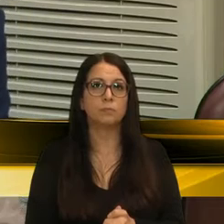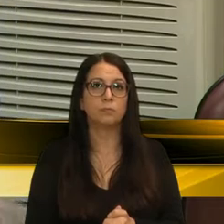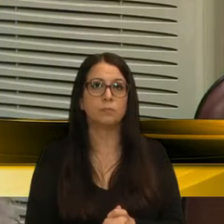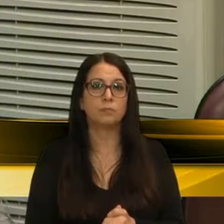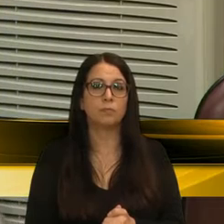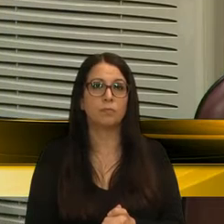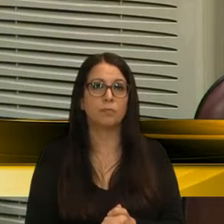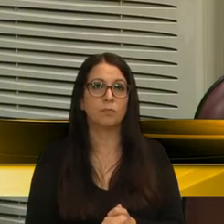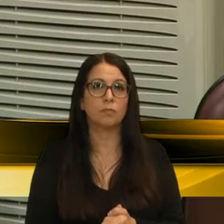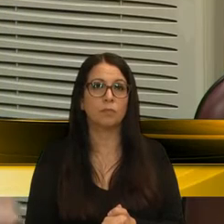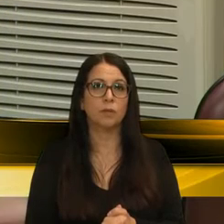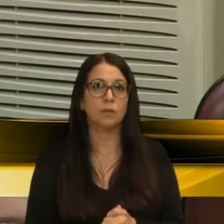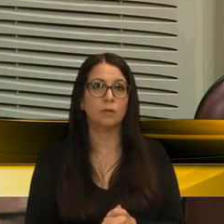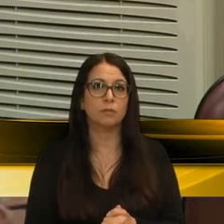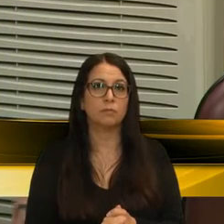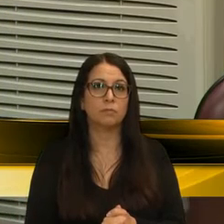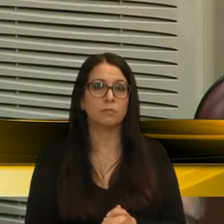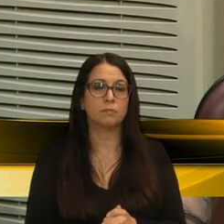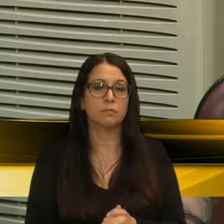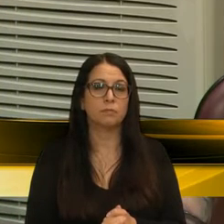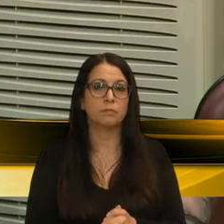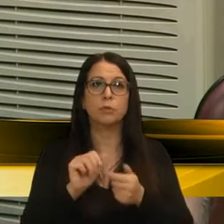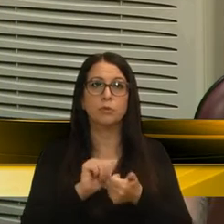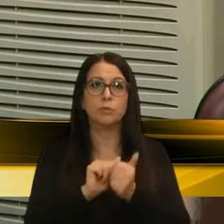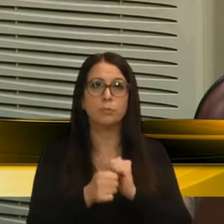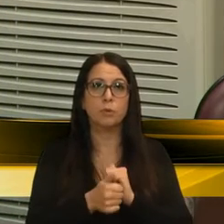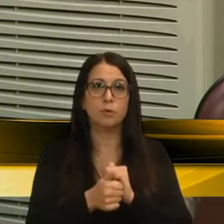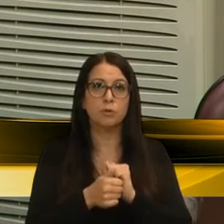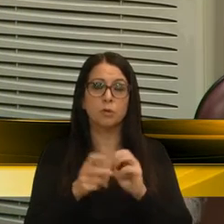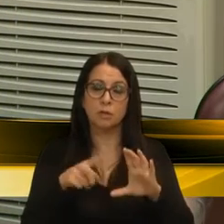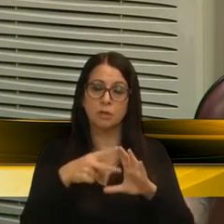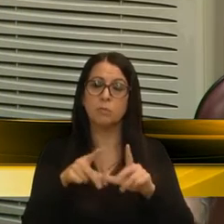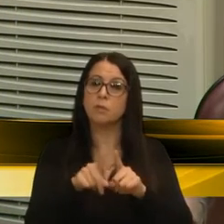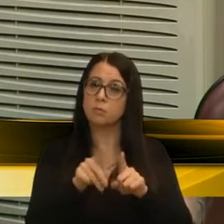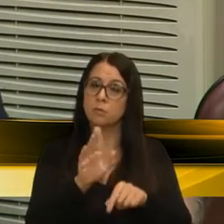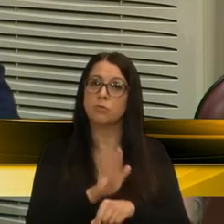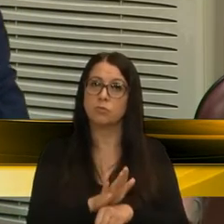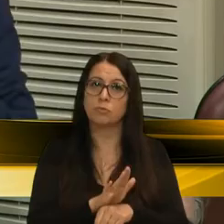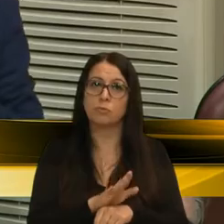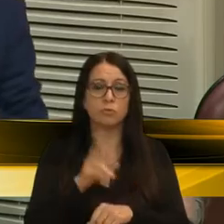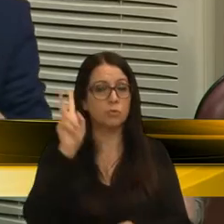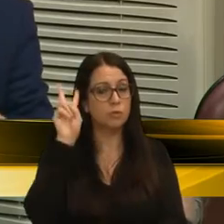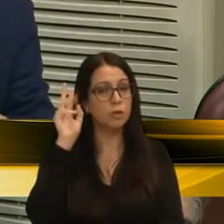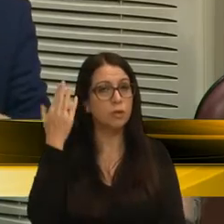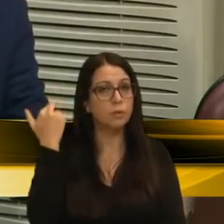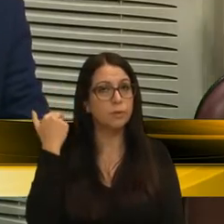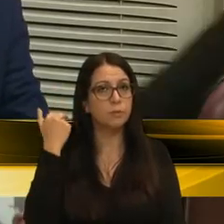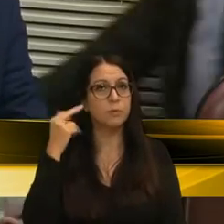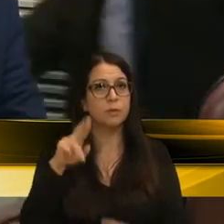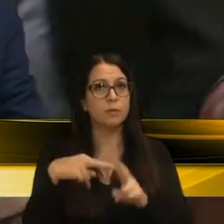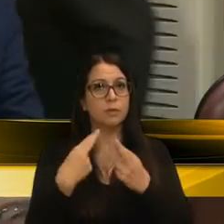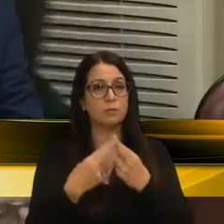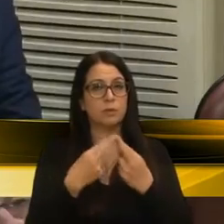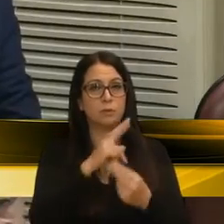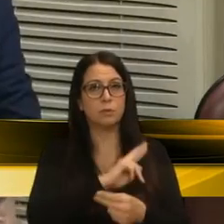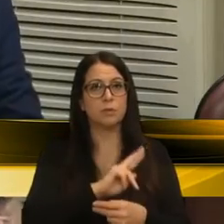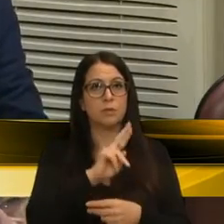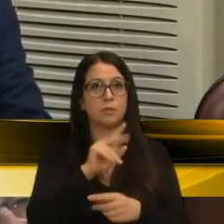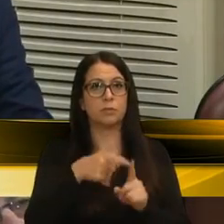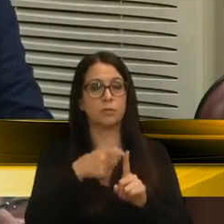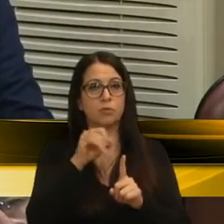com relação à a aos esportes a ajudou também isso é me lembro que estávamos na seção representativa em